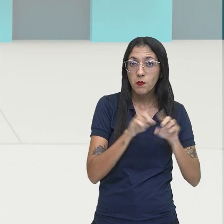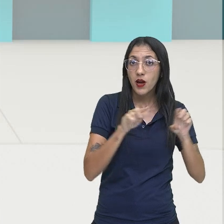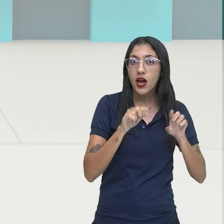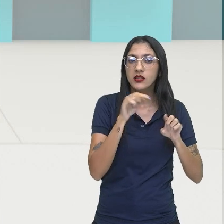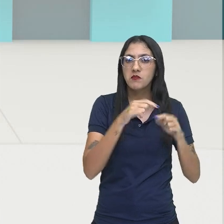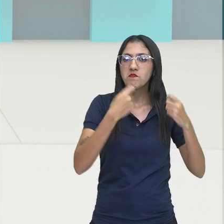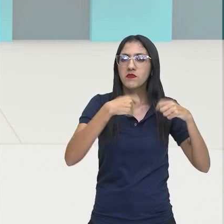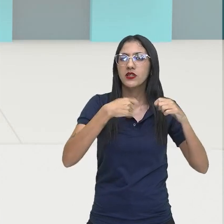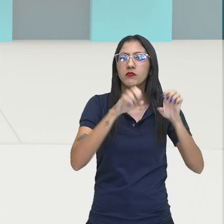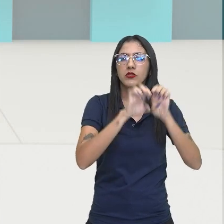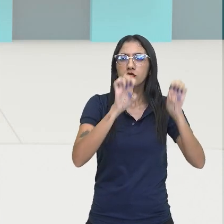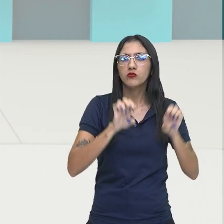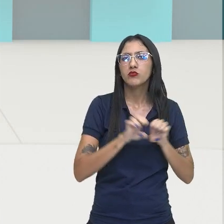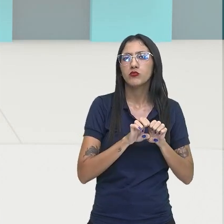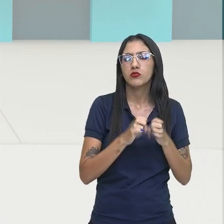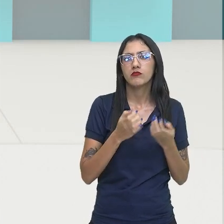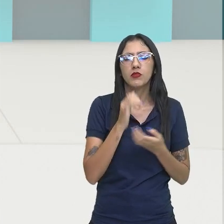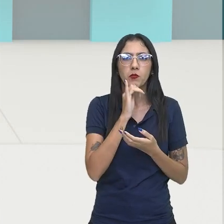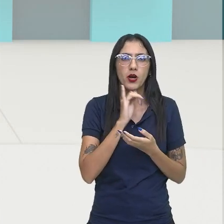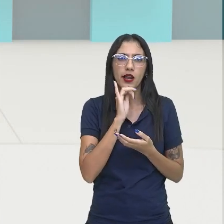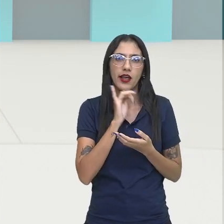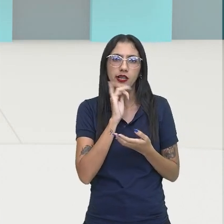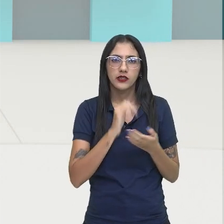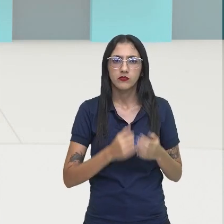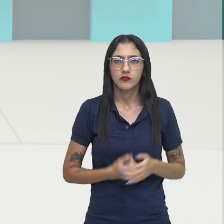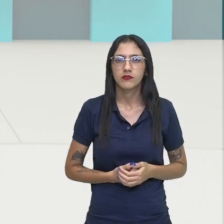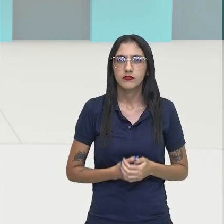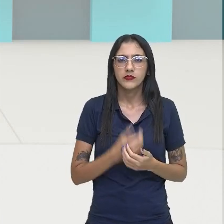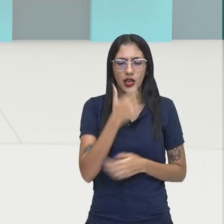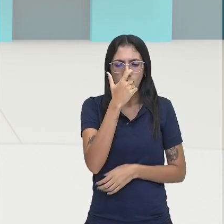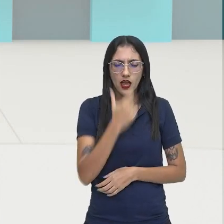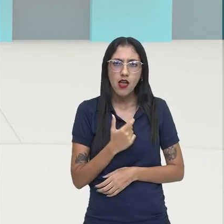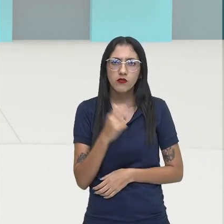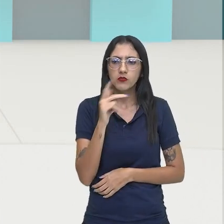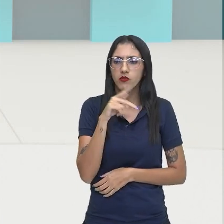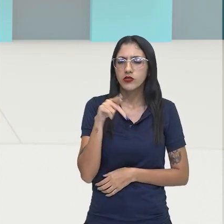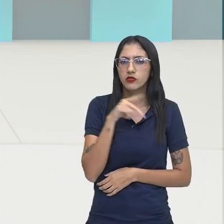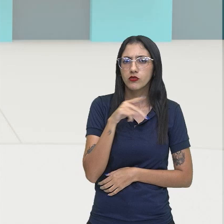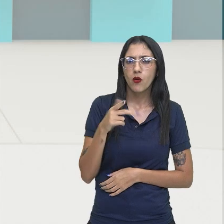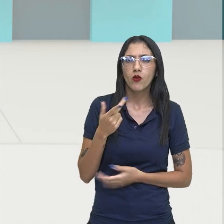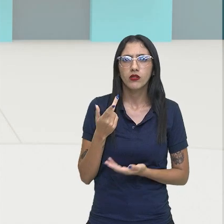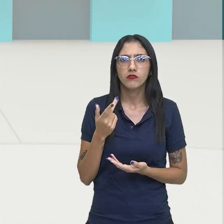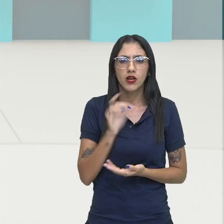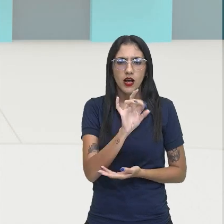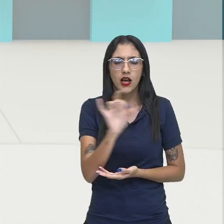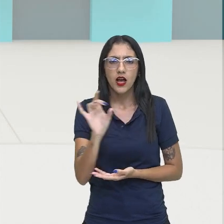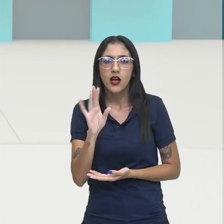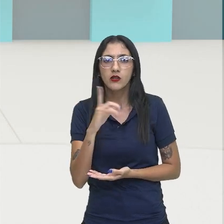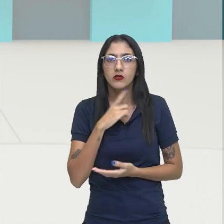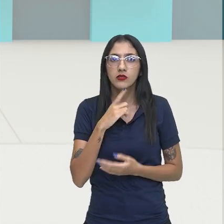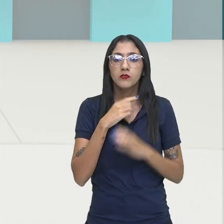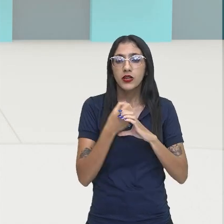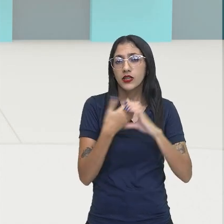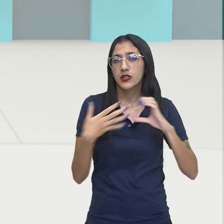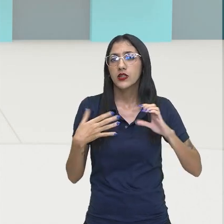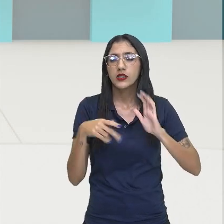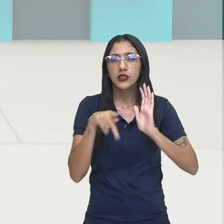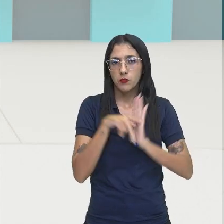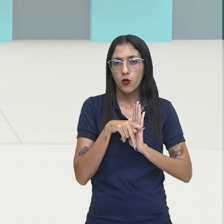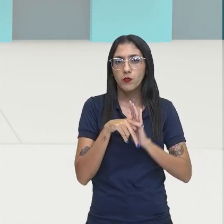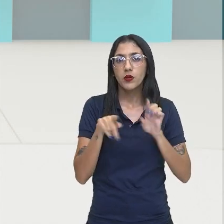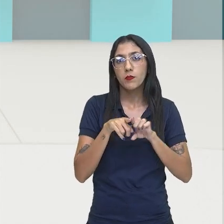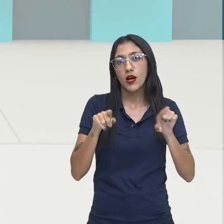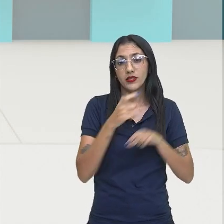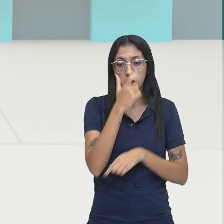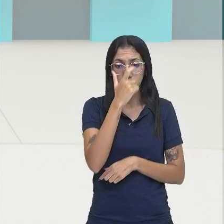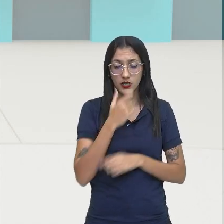uma estrutura. Por exemplo, a Milena é a Milena tem uma essência, você é você tem uma essência. Só que a